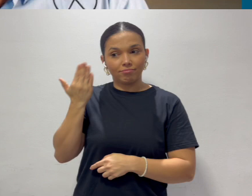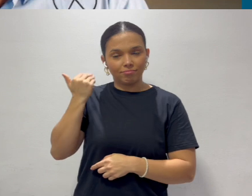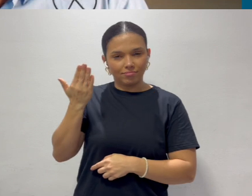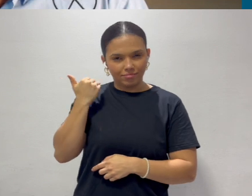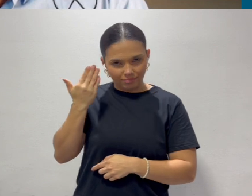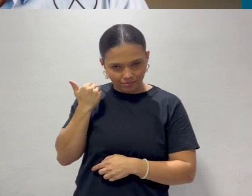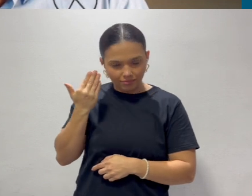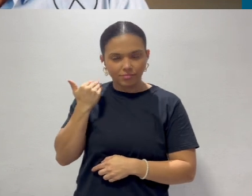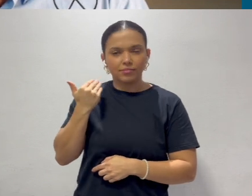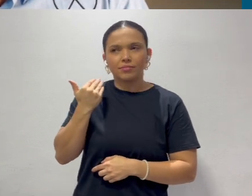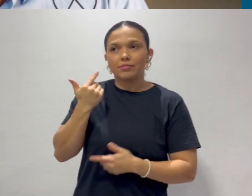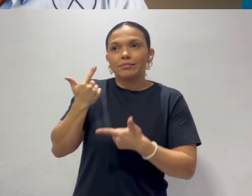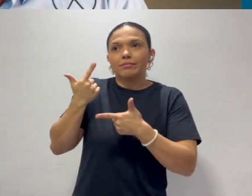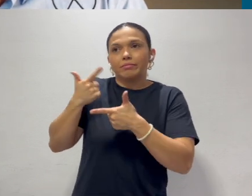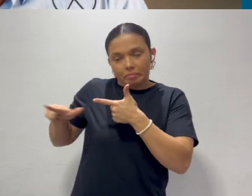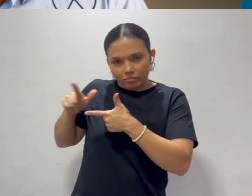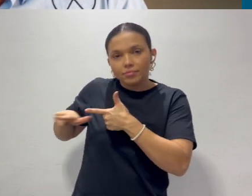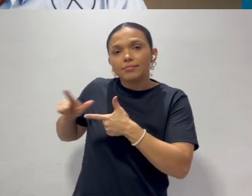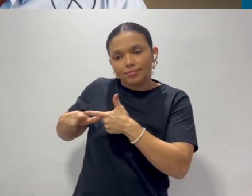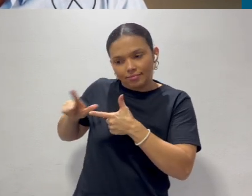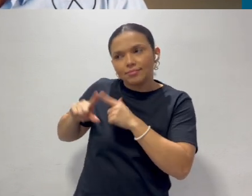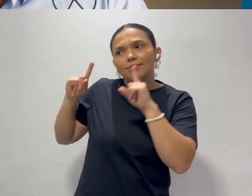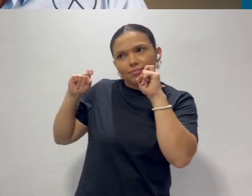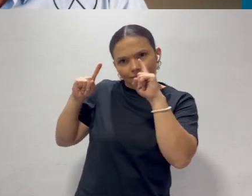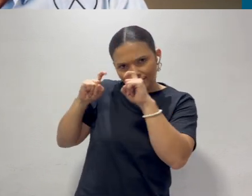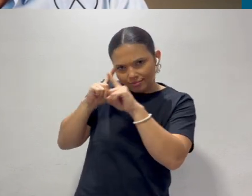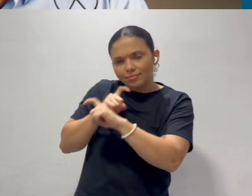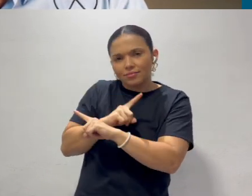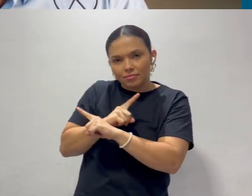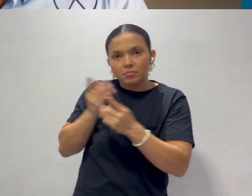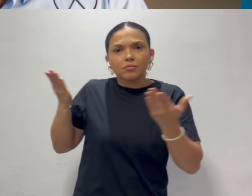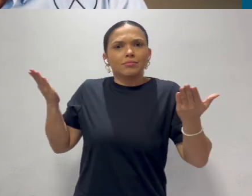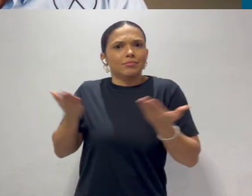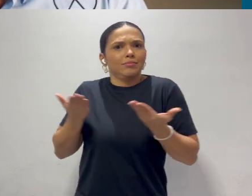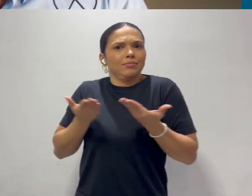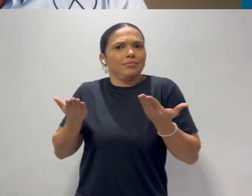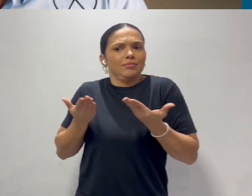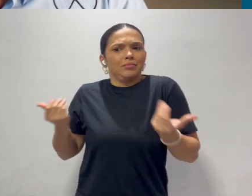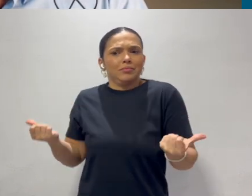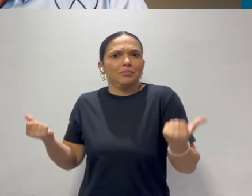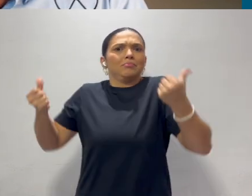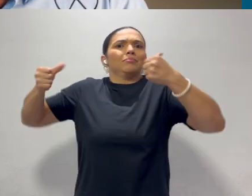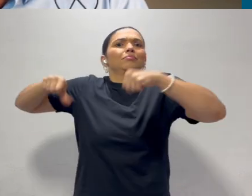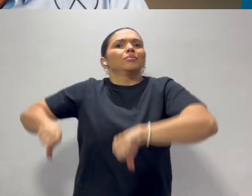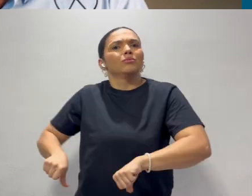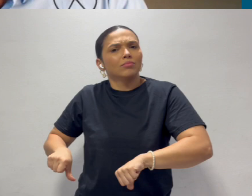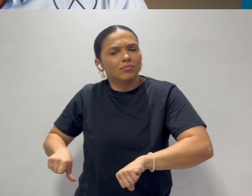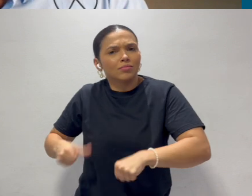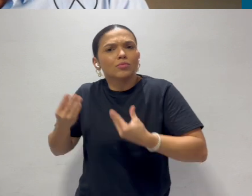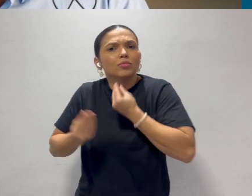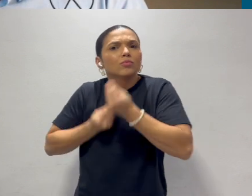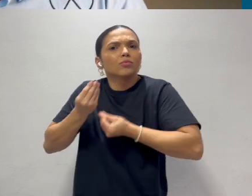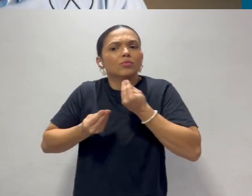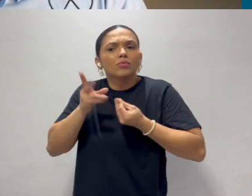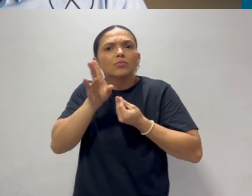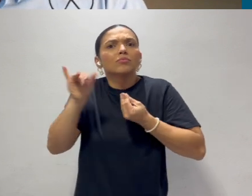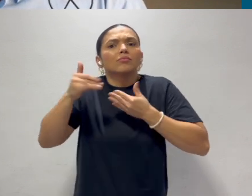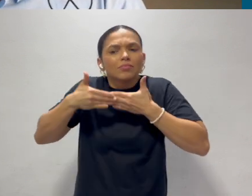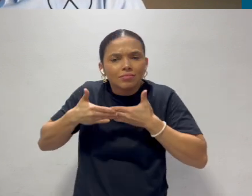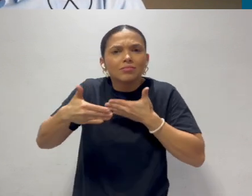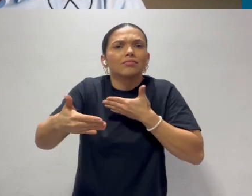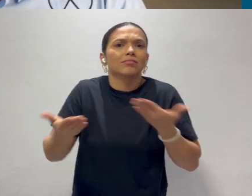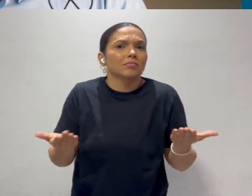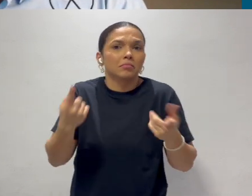antes dessa tormenta toda, tinha dificuldade para atender, com tudo isso, como é que vai fazer? Porque